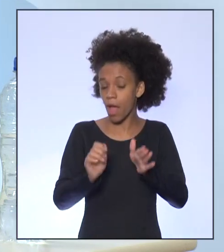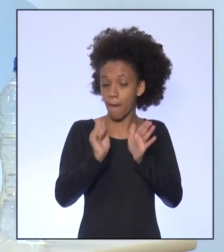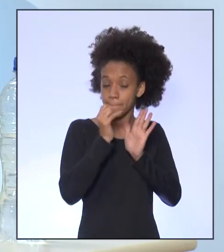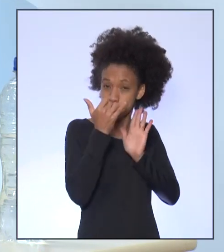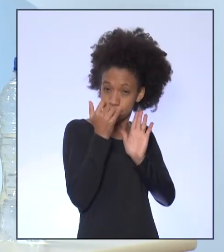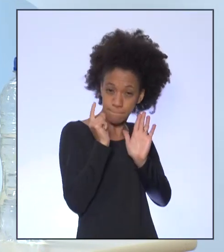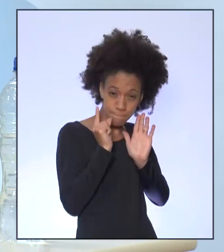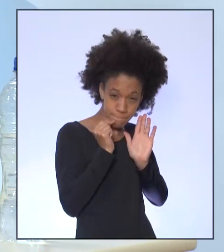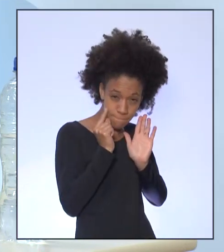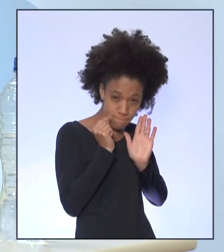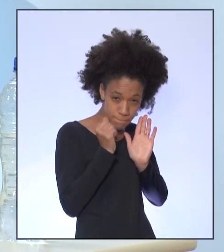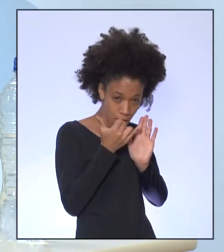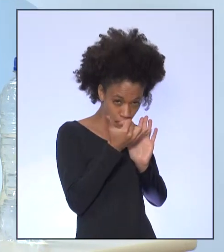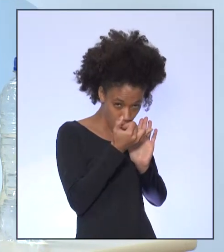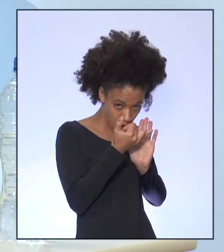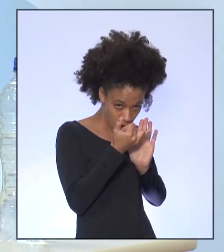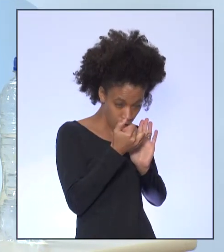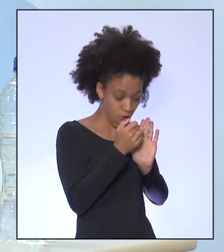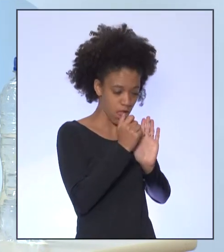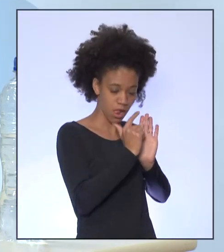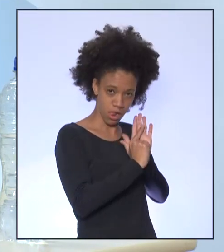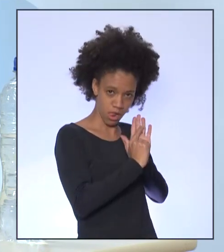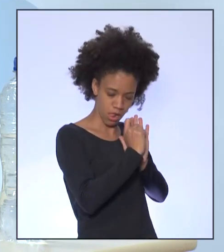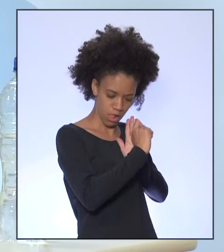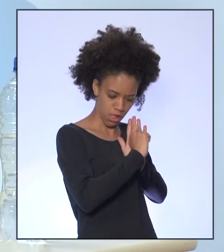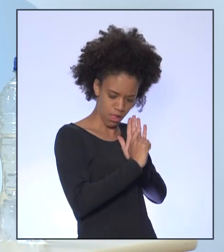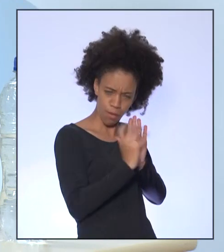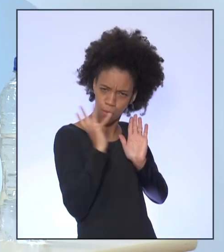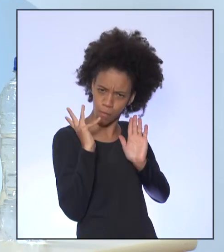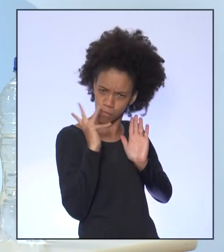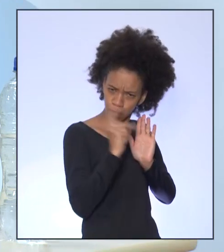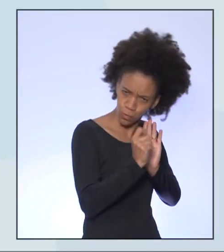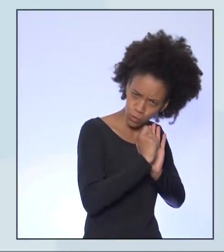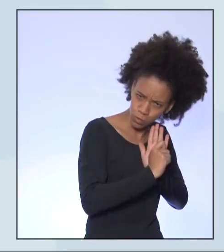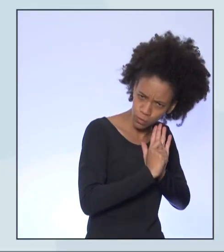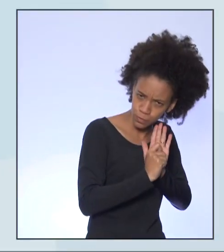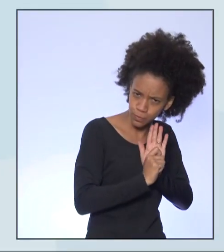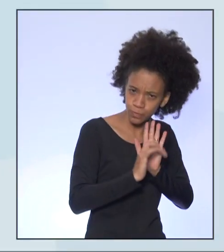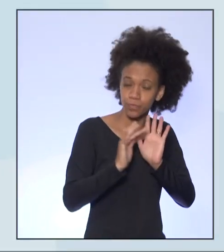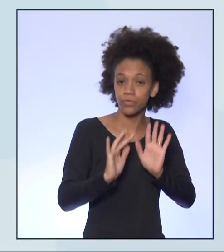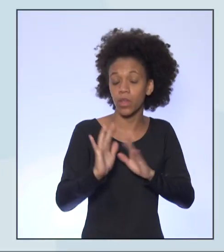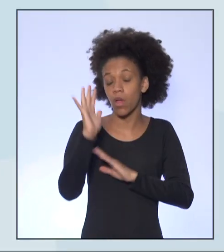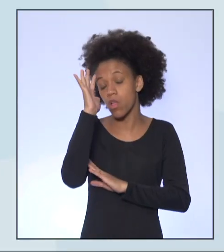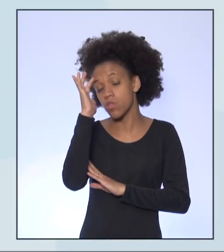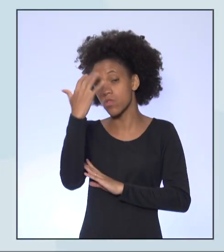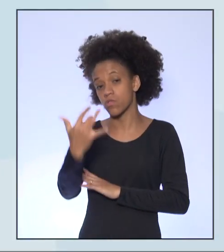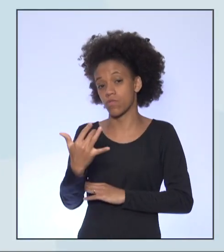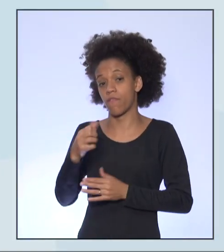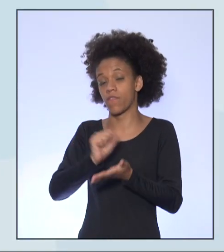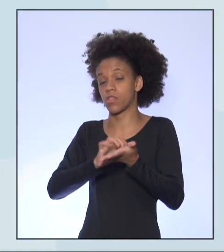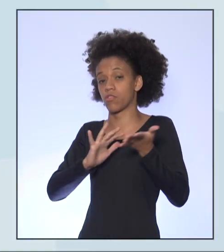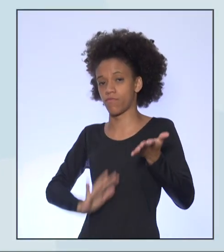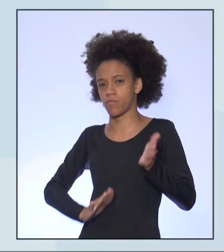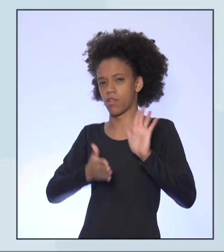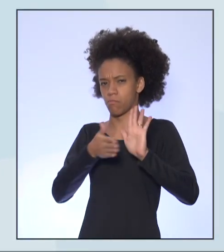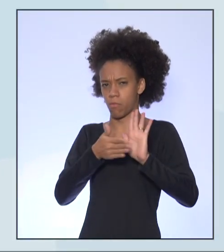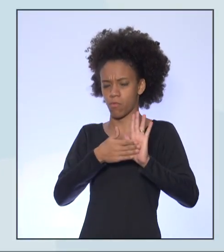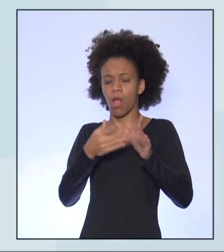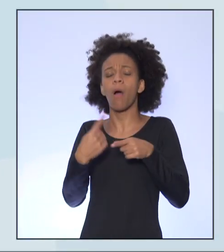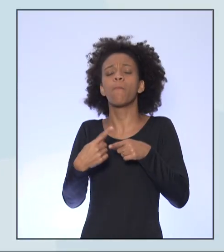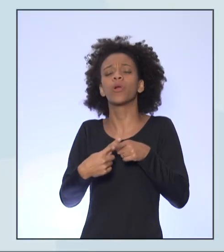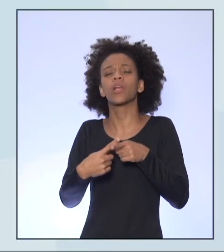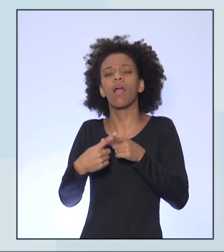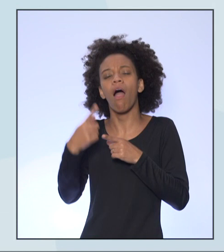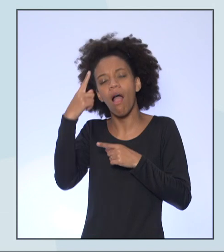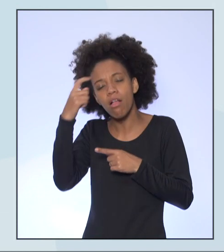lápis, papel, caneta para anotar tudo. Realizar as atividades propostas, porque qual a ideia aqui? É que seja feita uma parceria